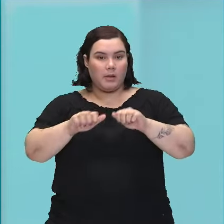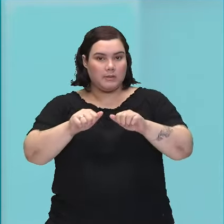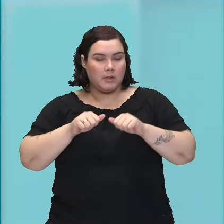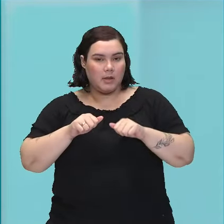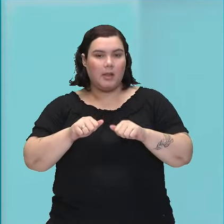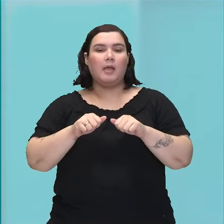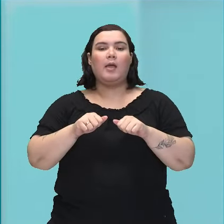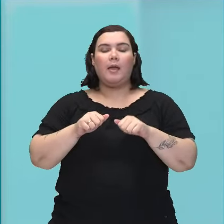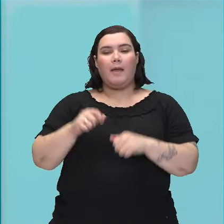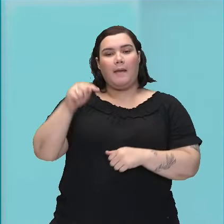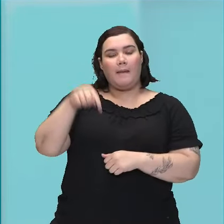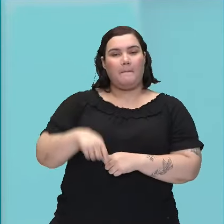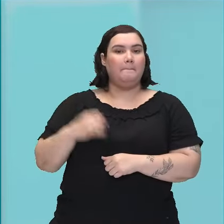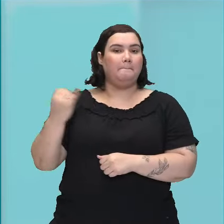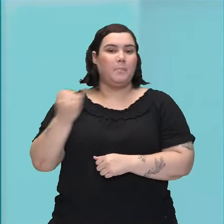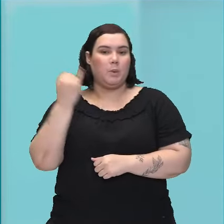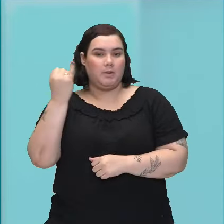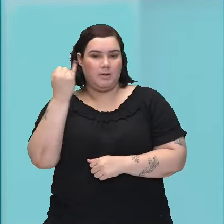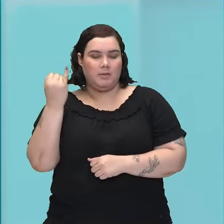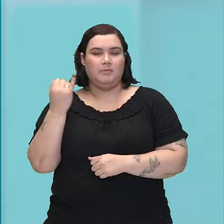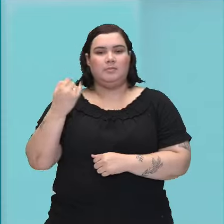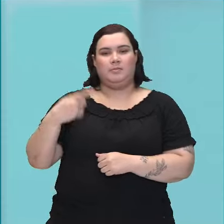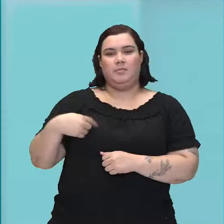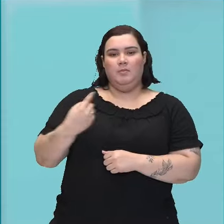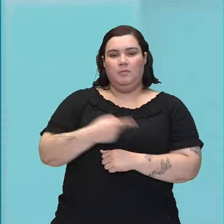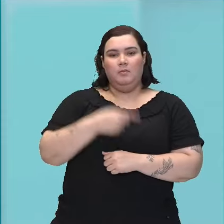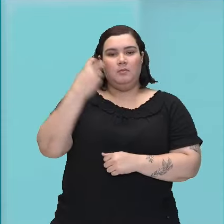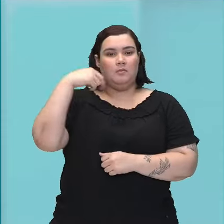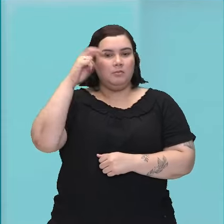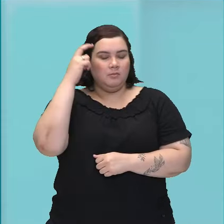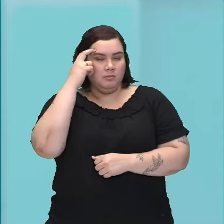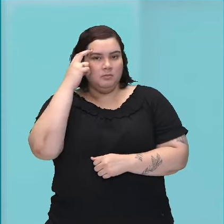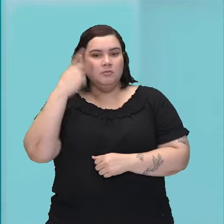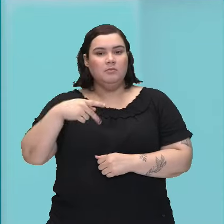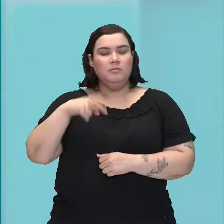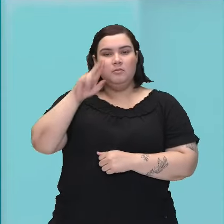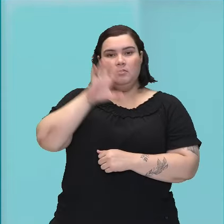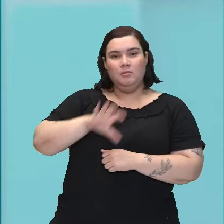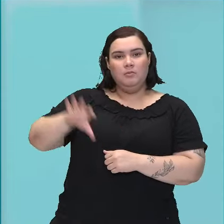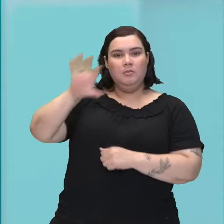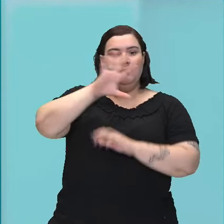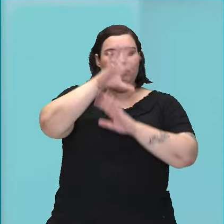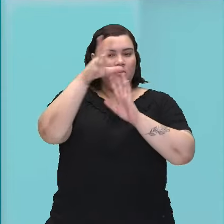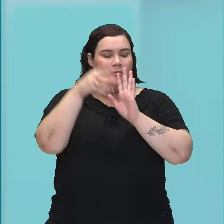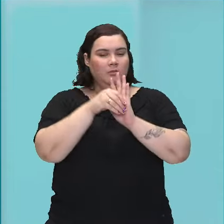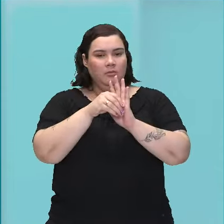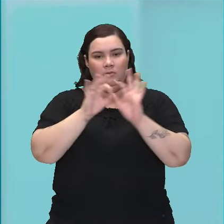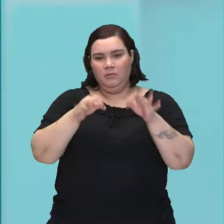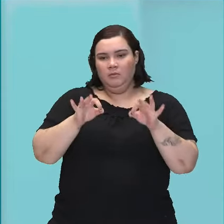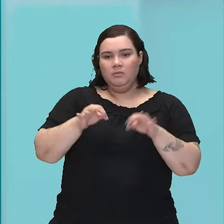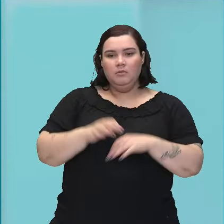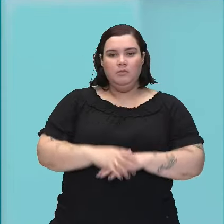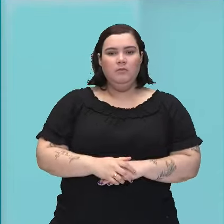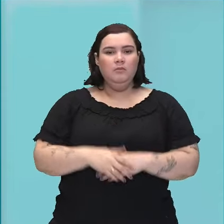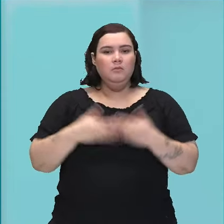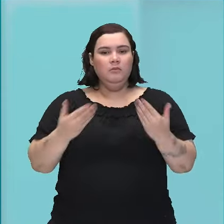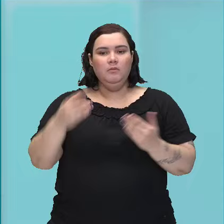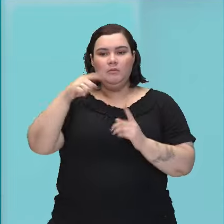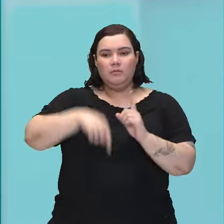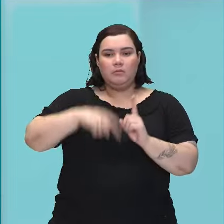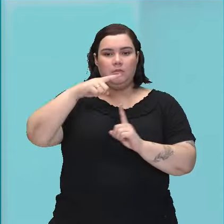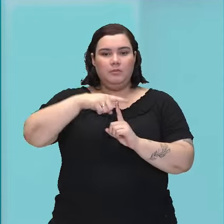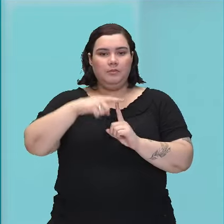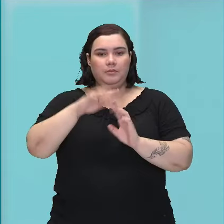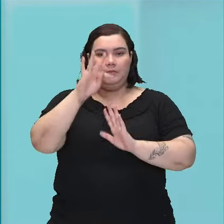assim, essenciais na nossa cultura da região amazônica, certo? Então, é um tipo de